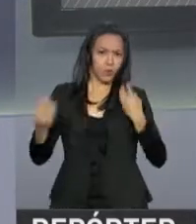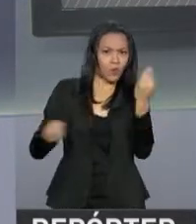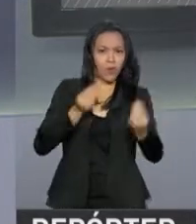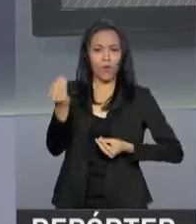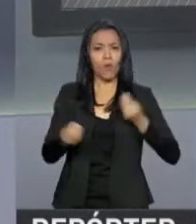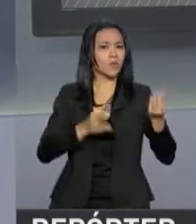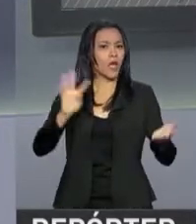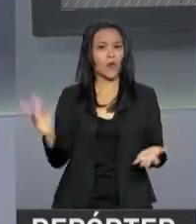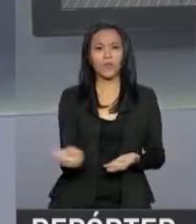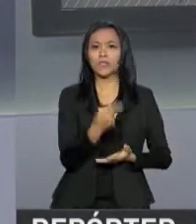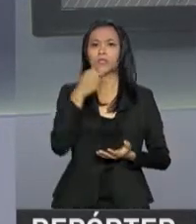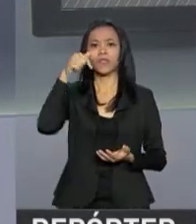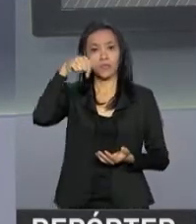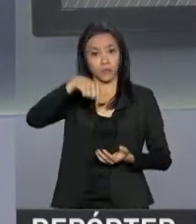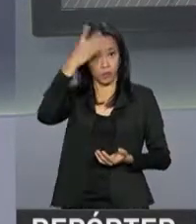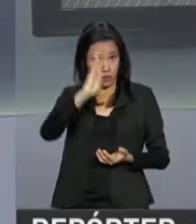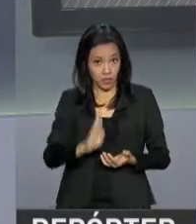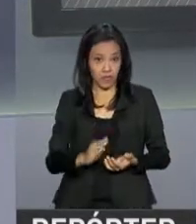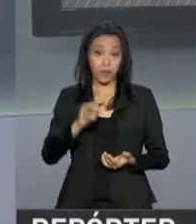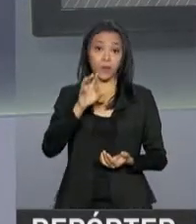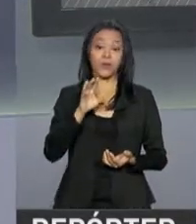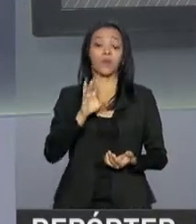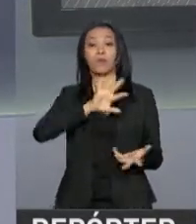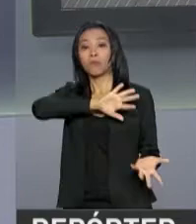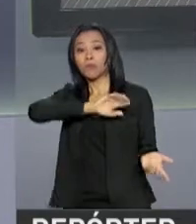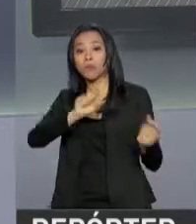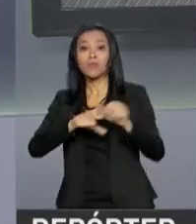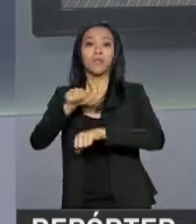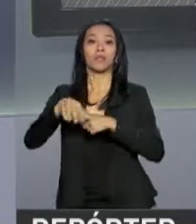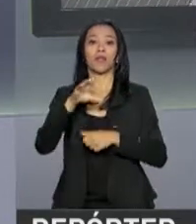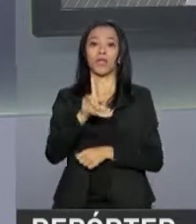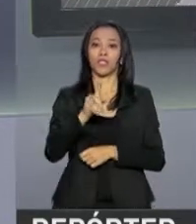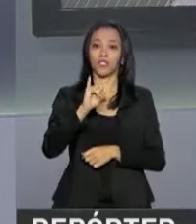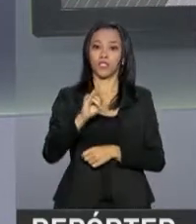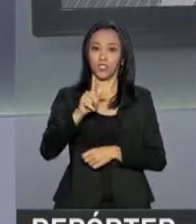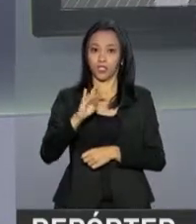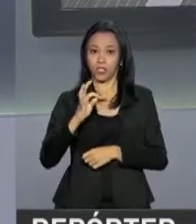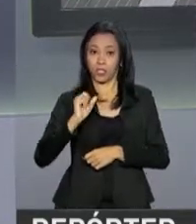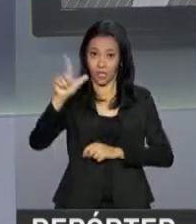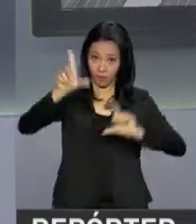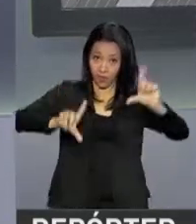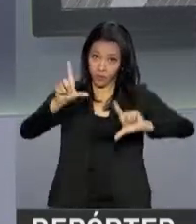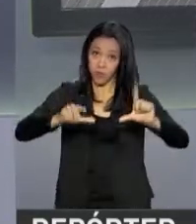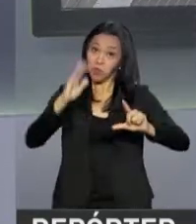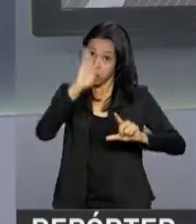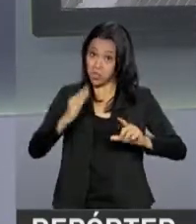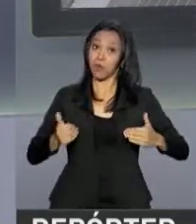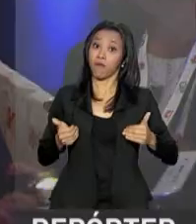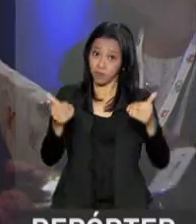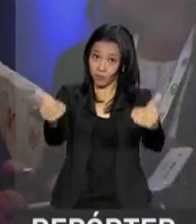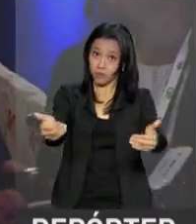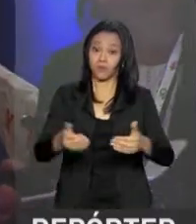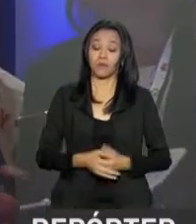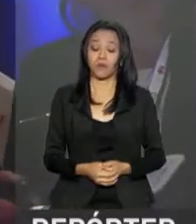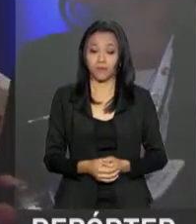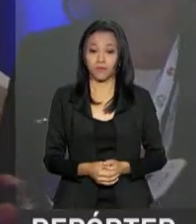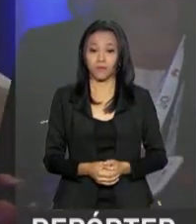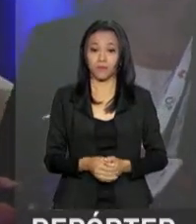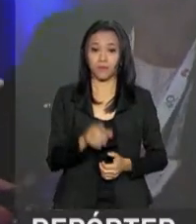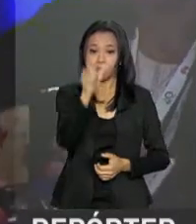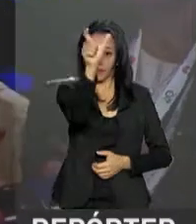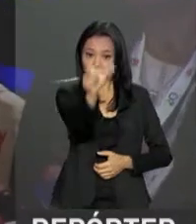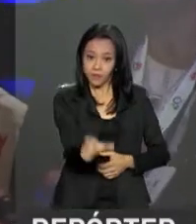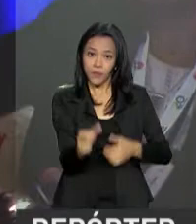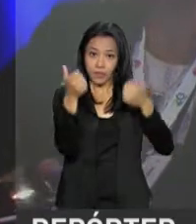país tem passado nas últimas décadas segundo o ministro gilberto kassab o brasil avançou muito é um